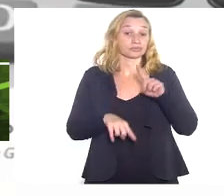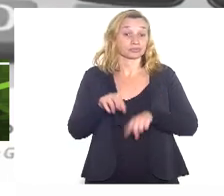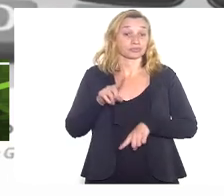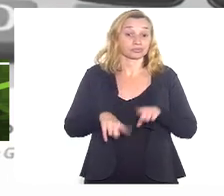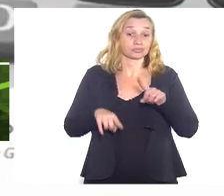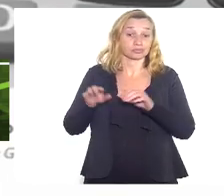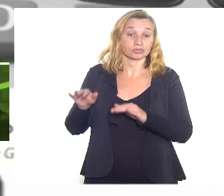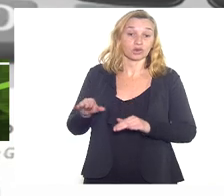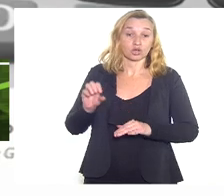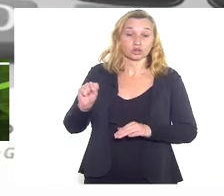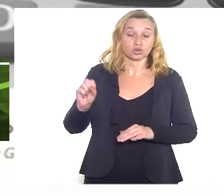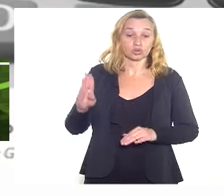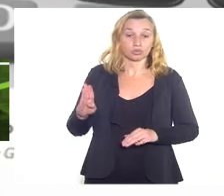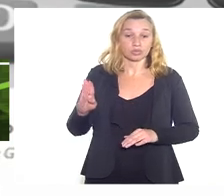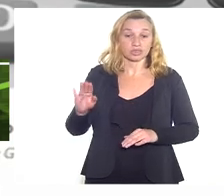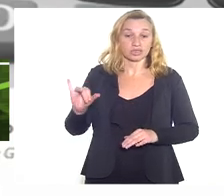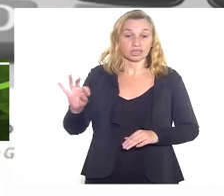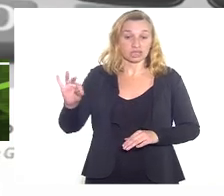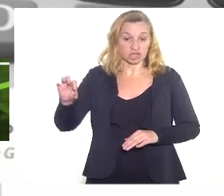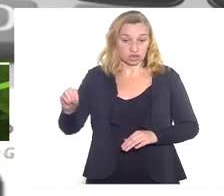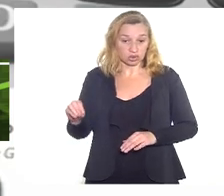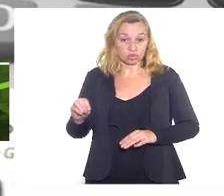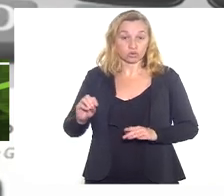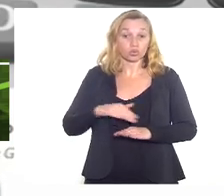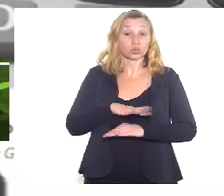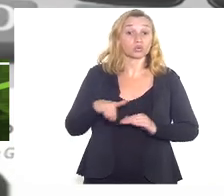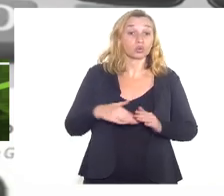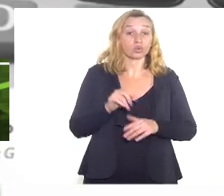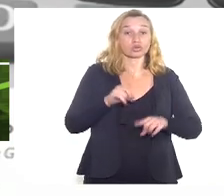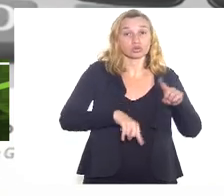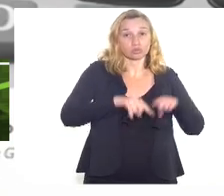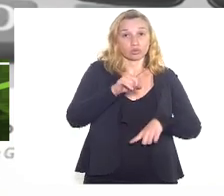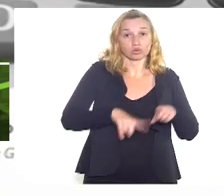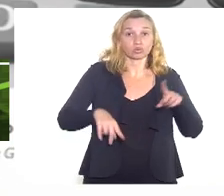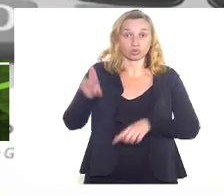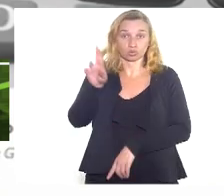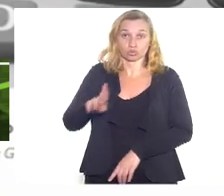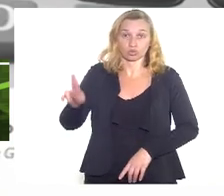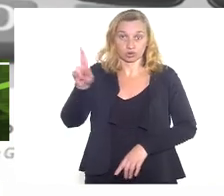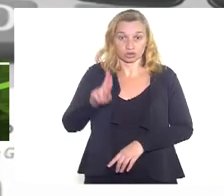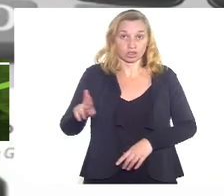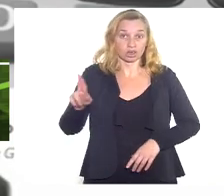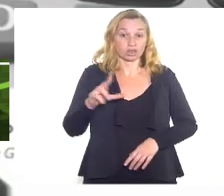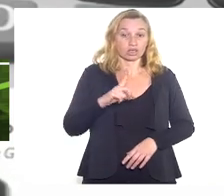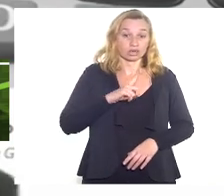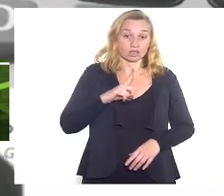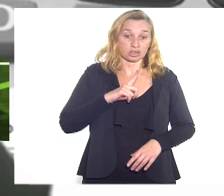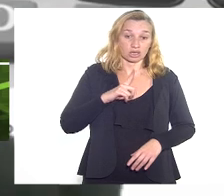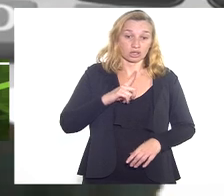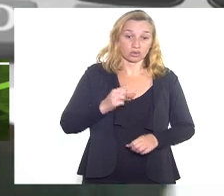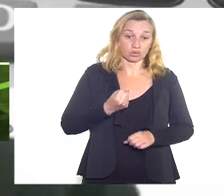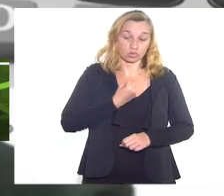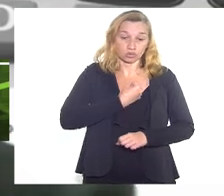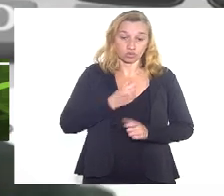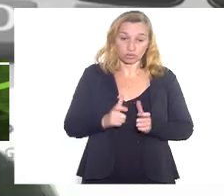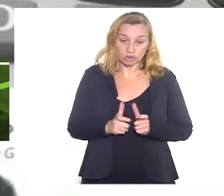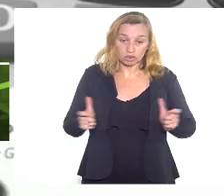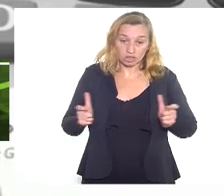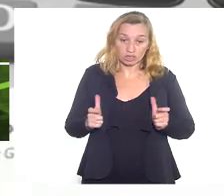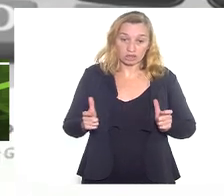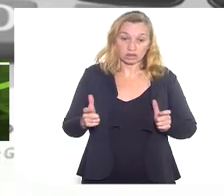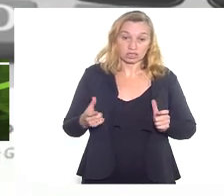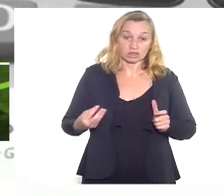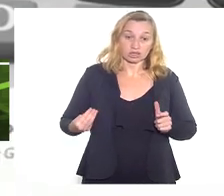subsi, ou seja, todos os equipamentos utilizados e que têm maior suscetibilidade de permanência